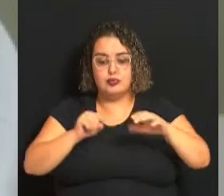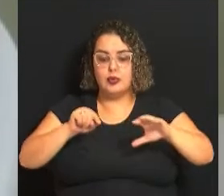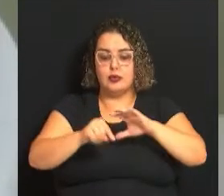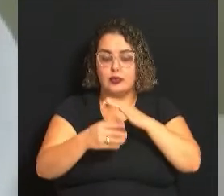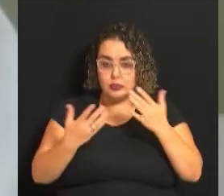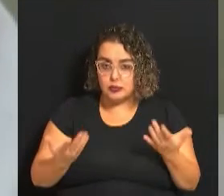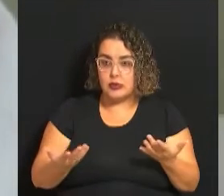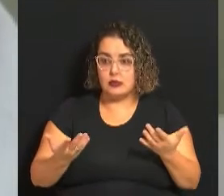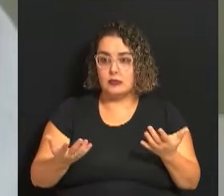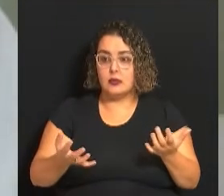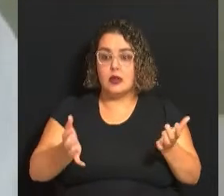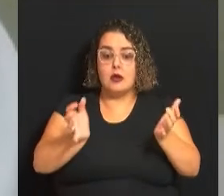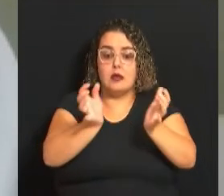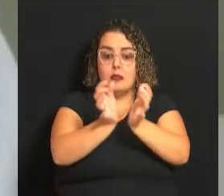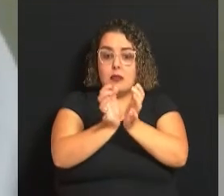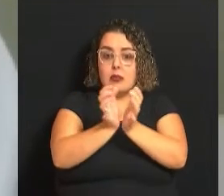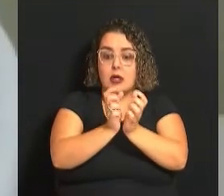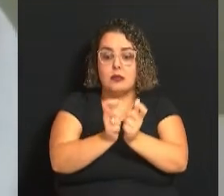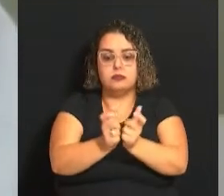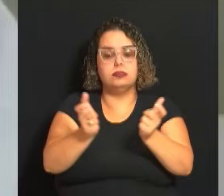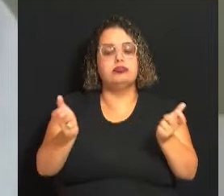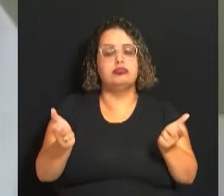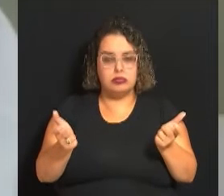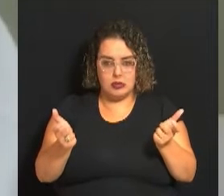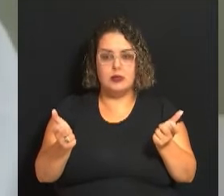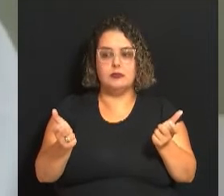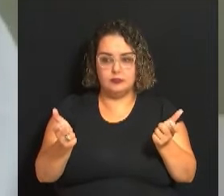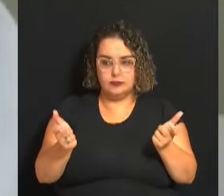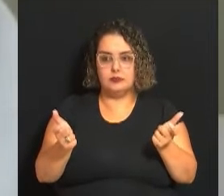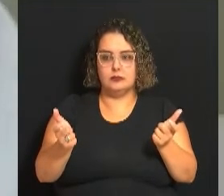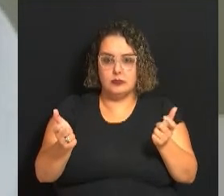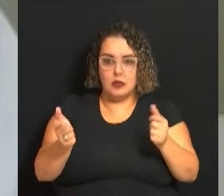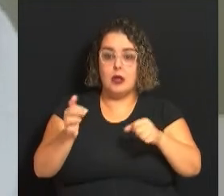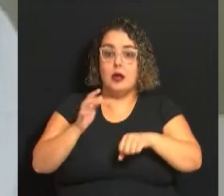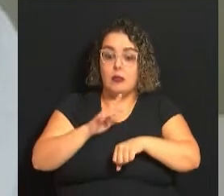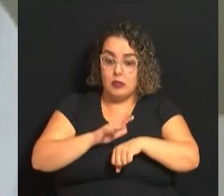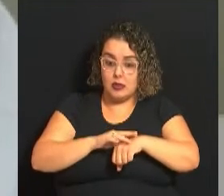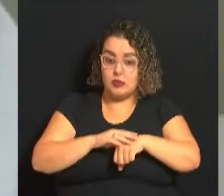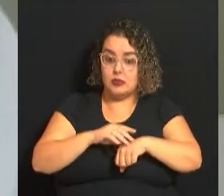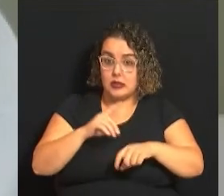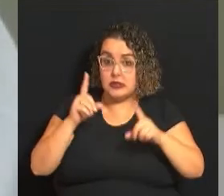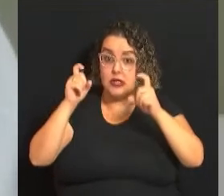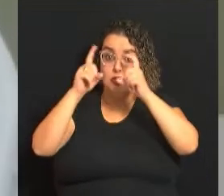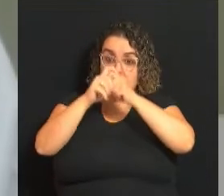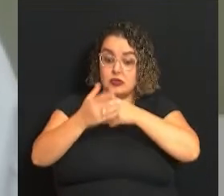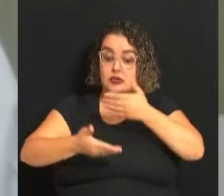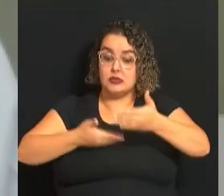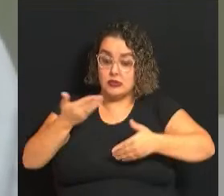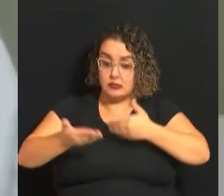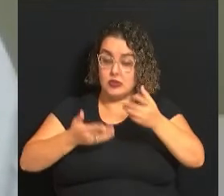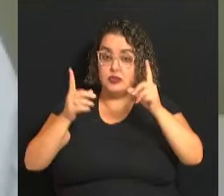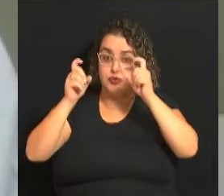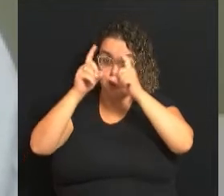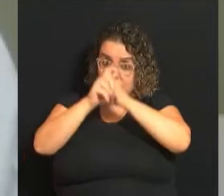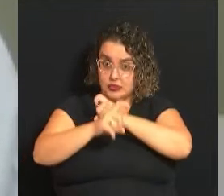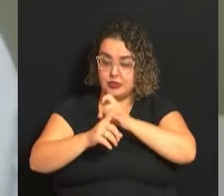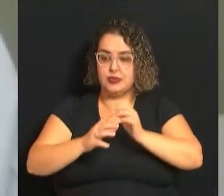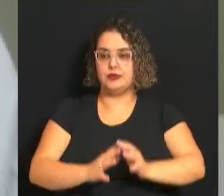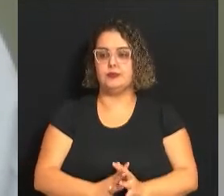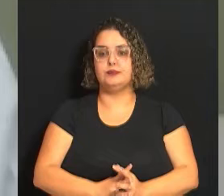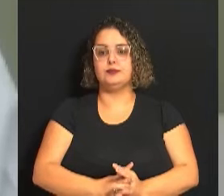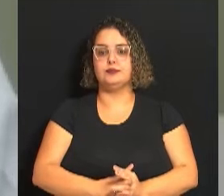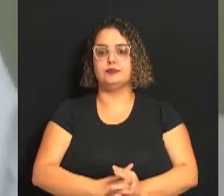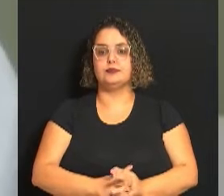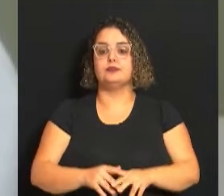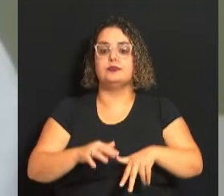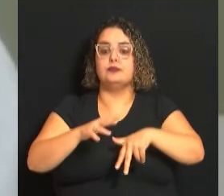uma equipe muito grande. Então, é uma doença complexa, de tratamento difícil. O